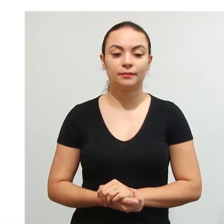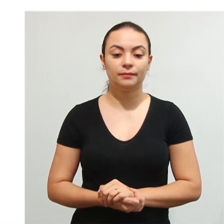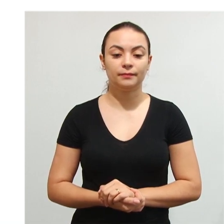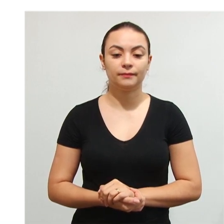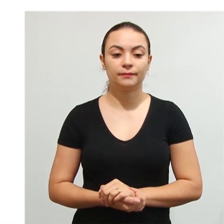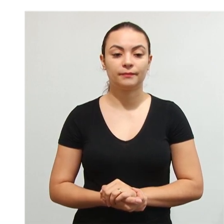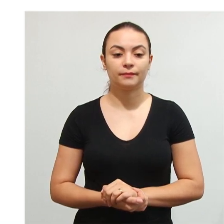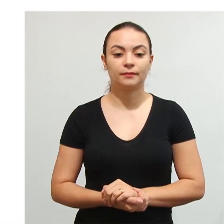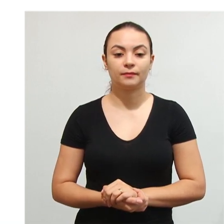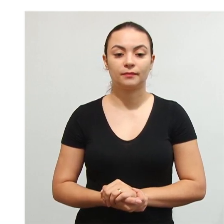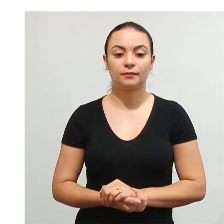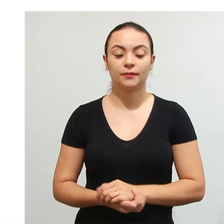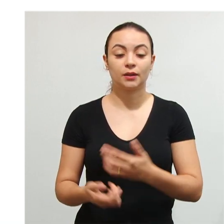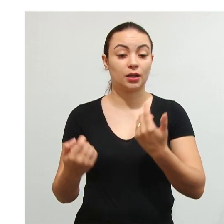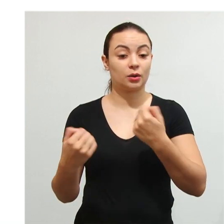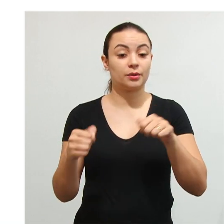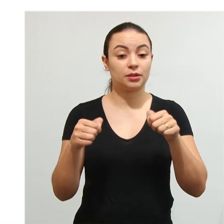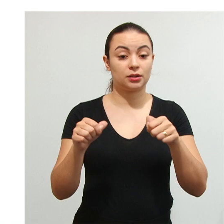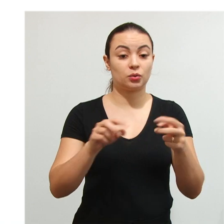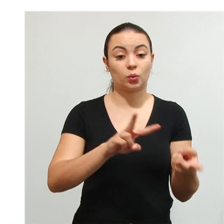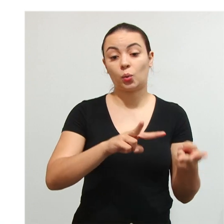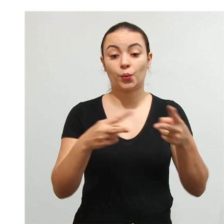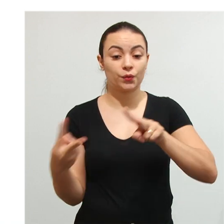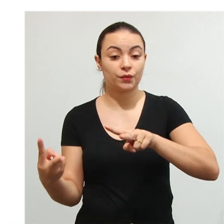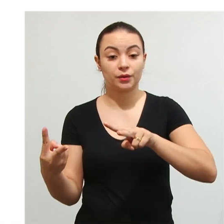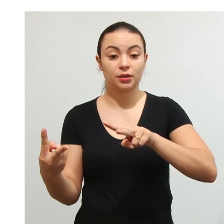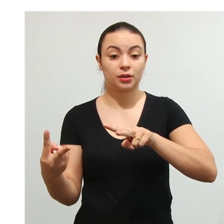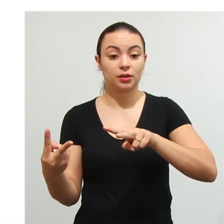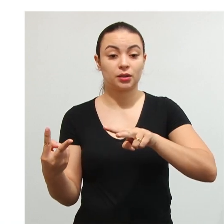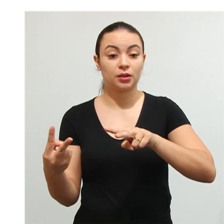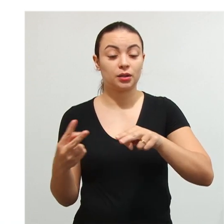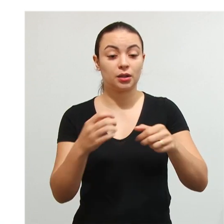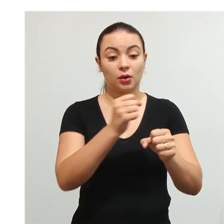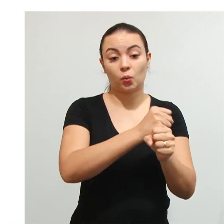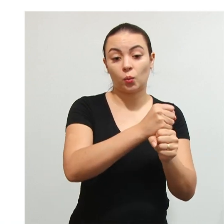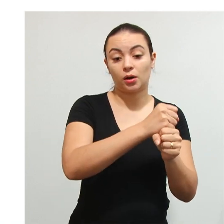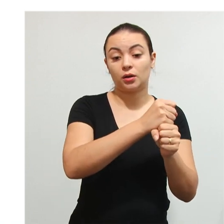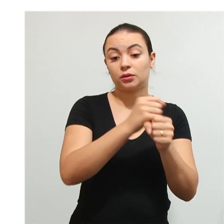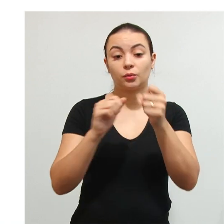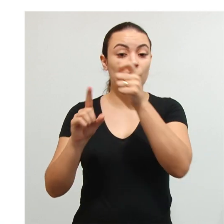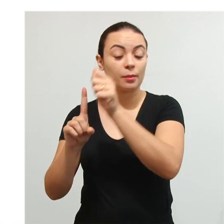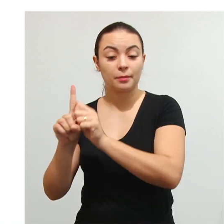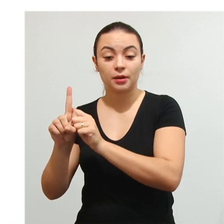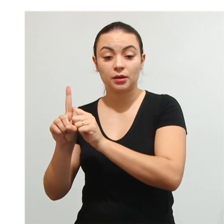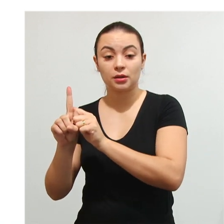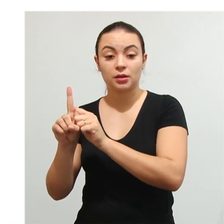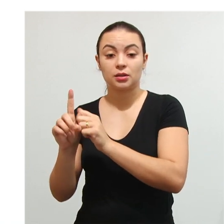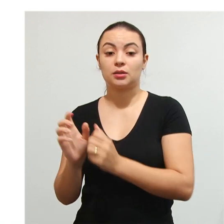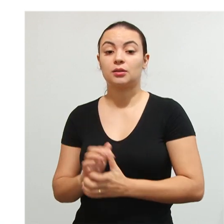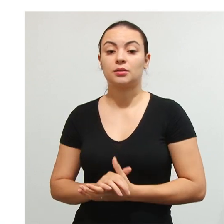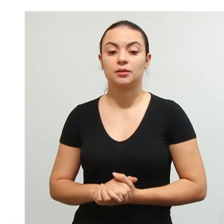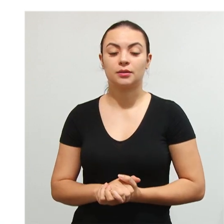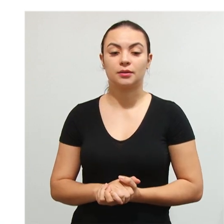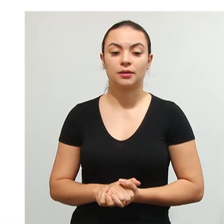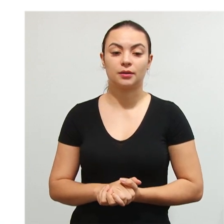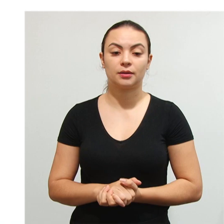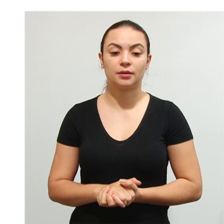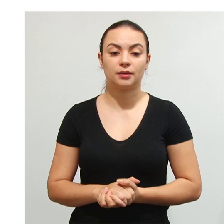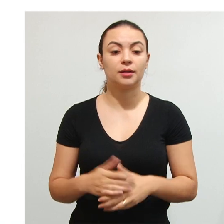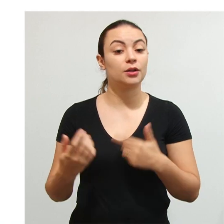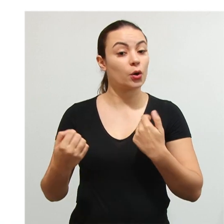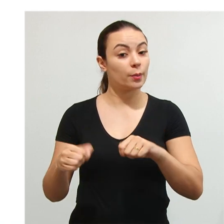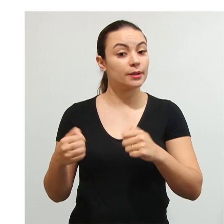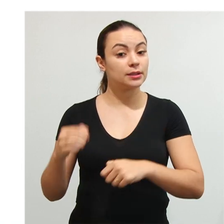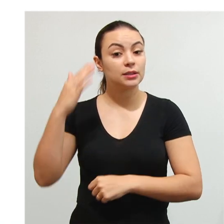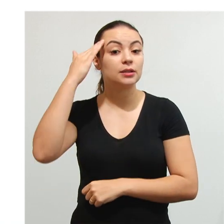converter desse para esse mas usando independente do empréstimo o conceito